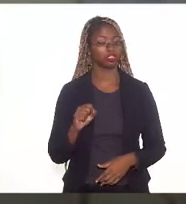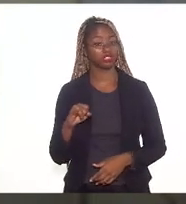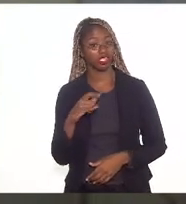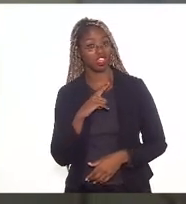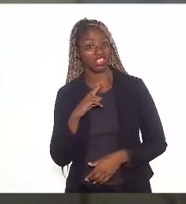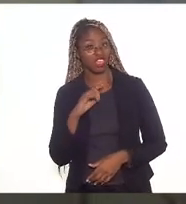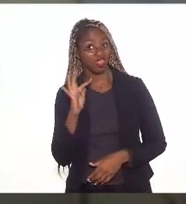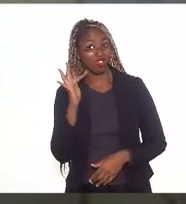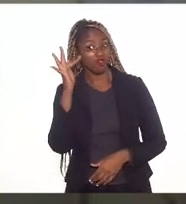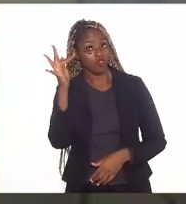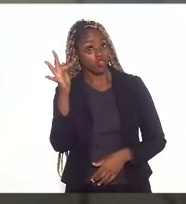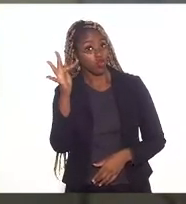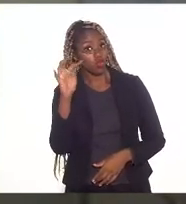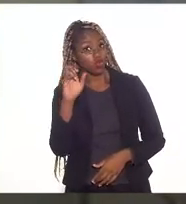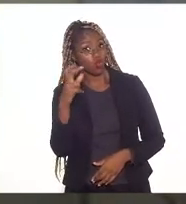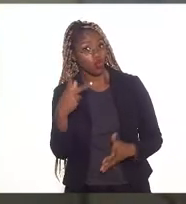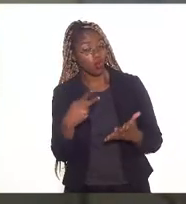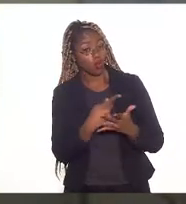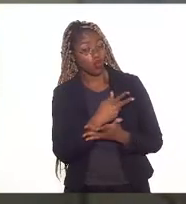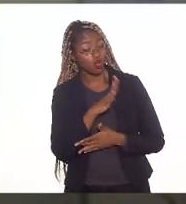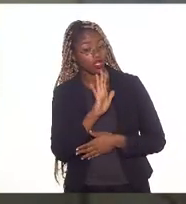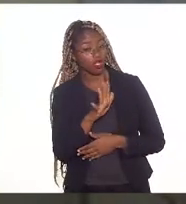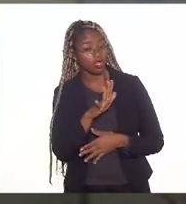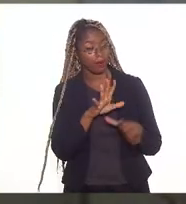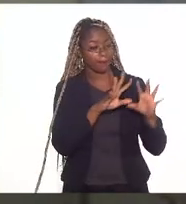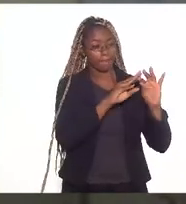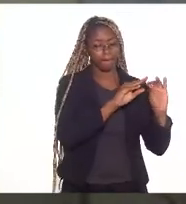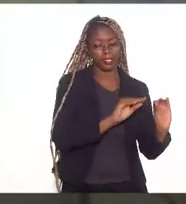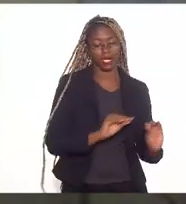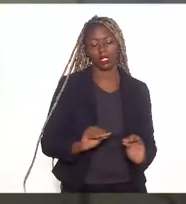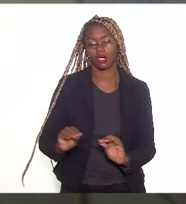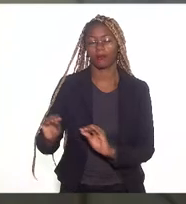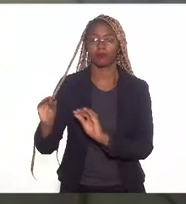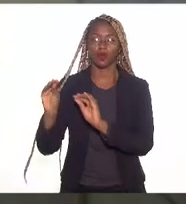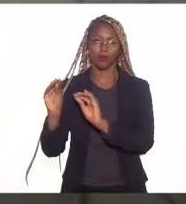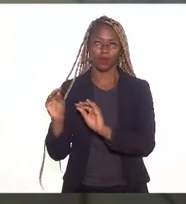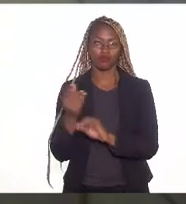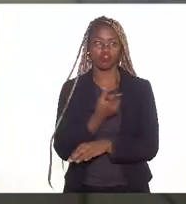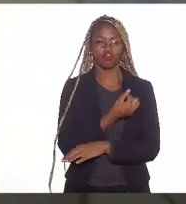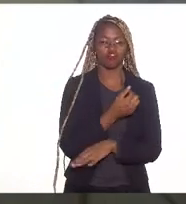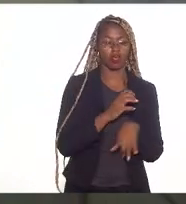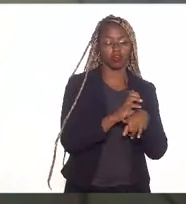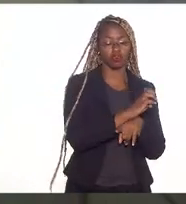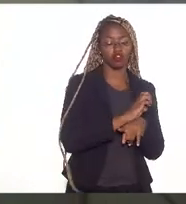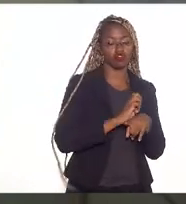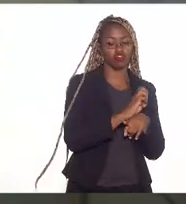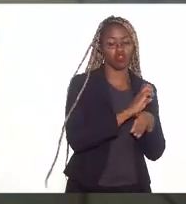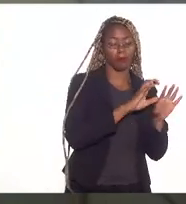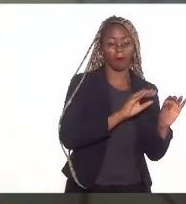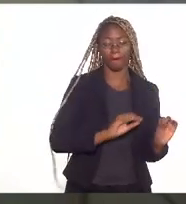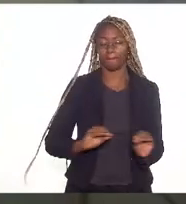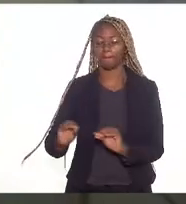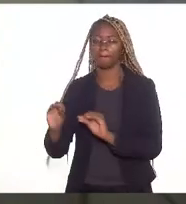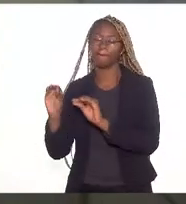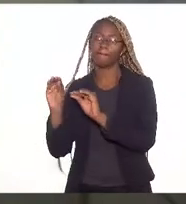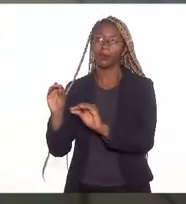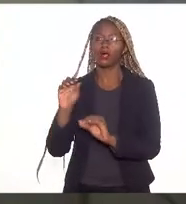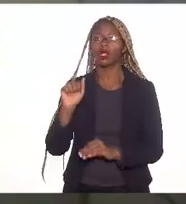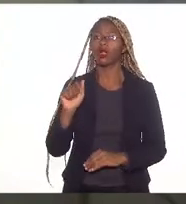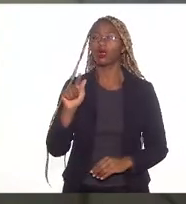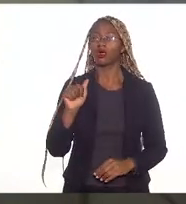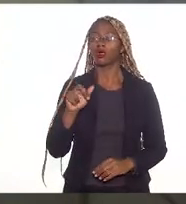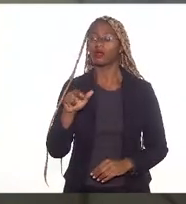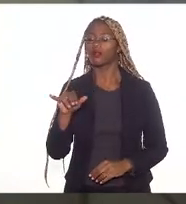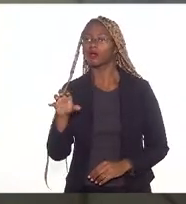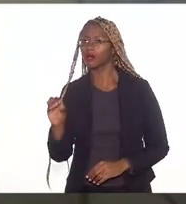houve a transferência dos recursos do Estado para a GERIO providenciar